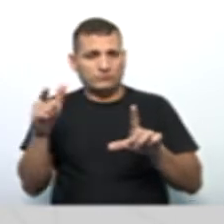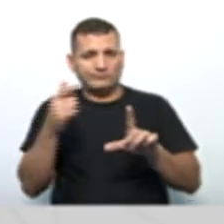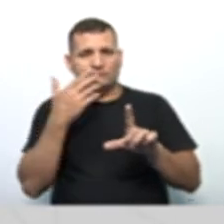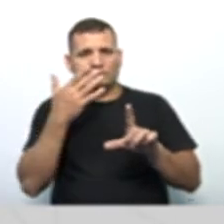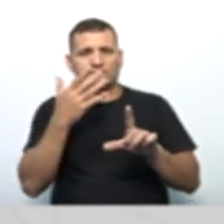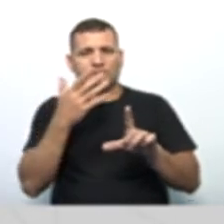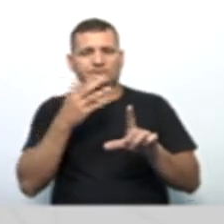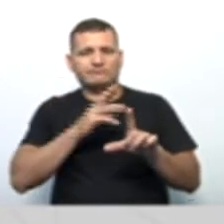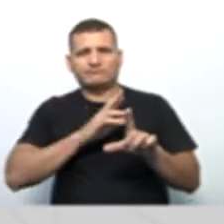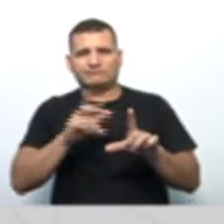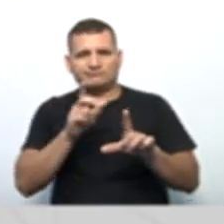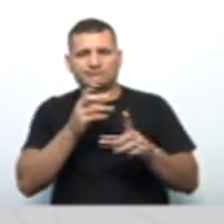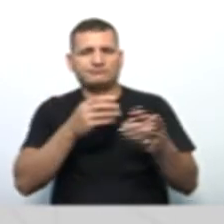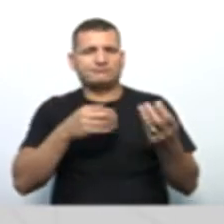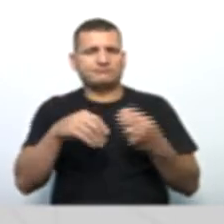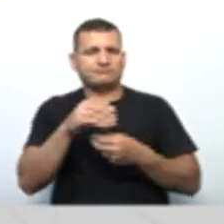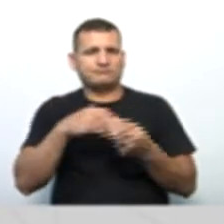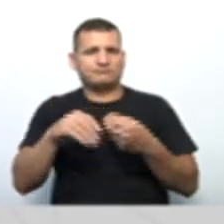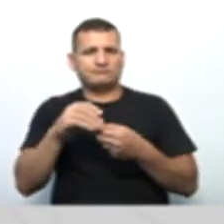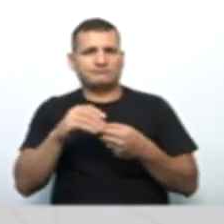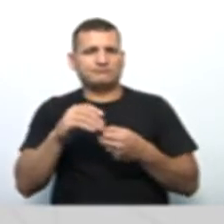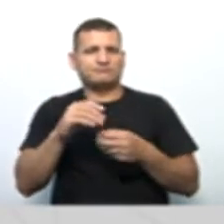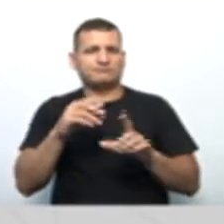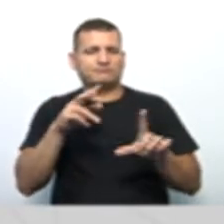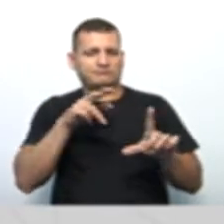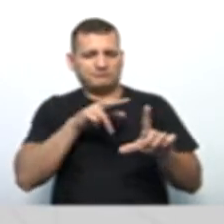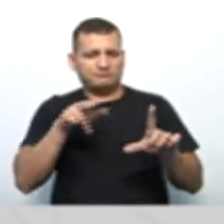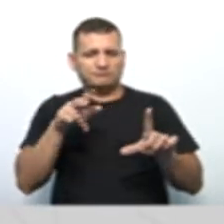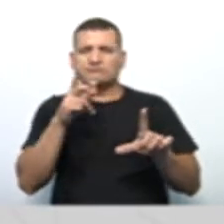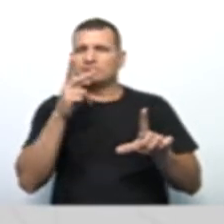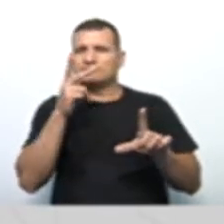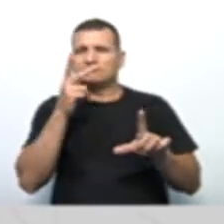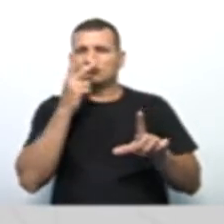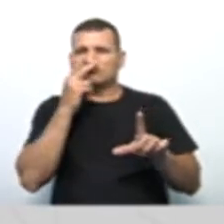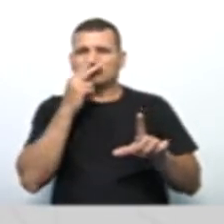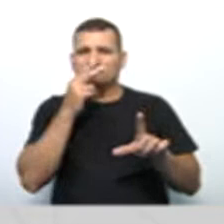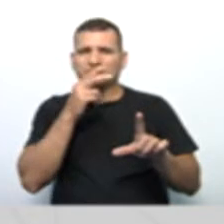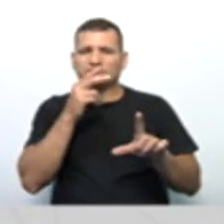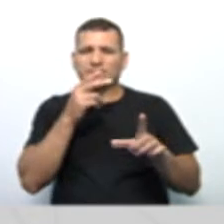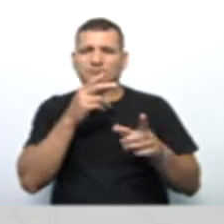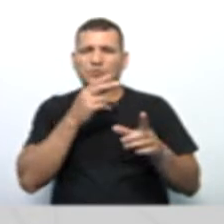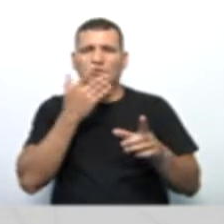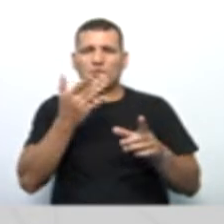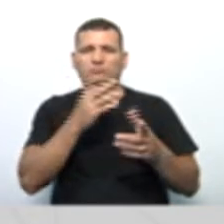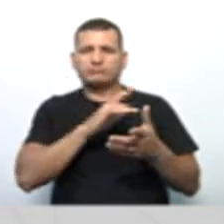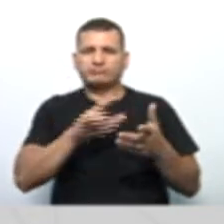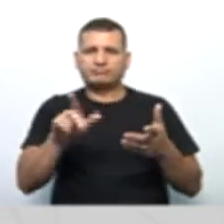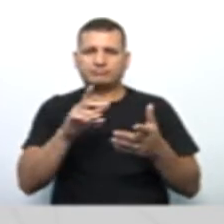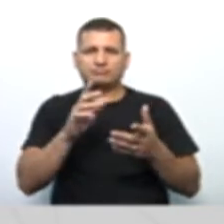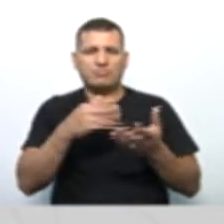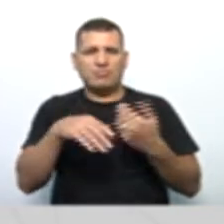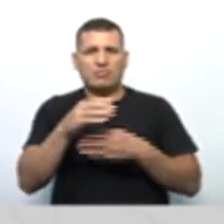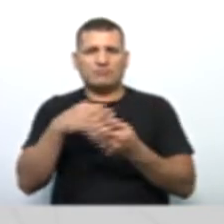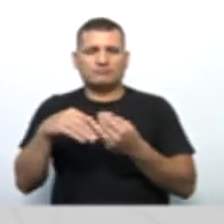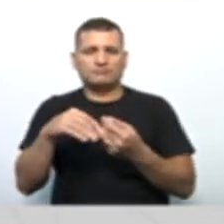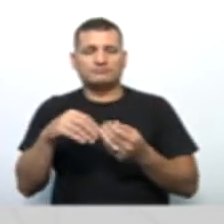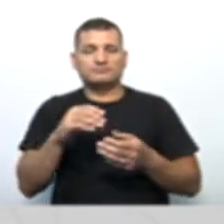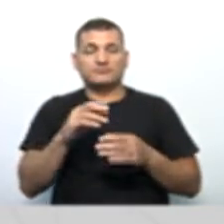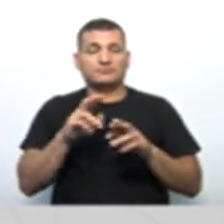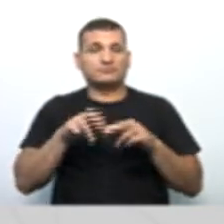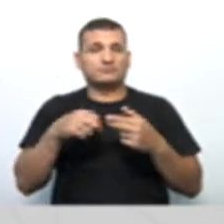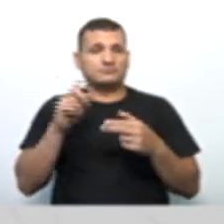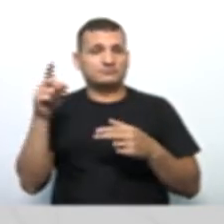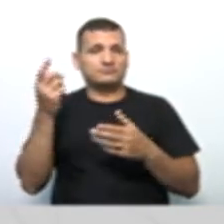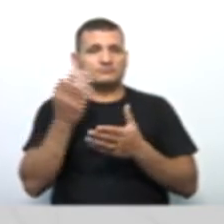das páginas dos sites vai deixar claro esse cara tá fazendo usando todas para escolhas possíveis aí por isso que a gente vê que o tom na próxima aula